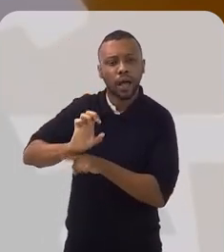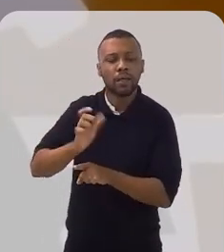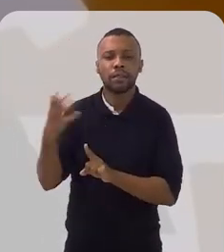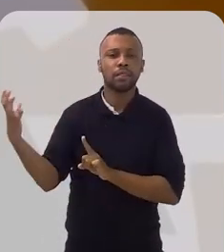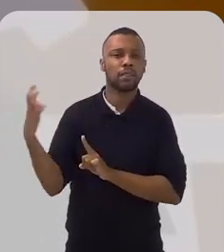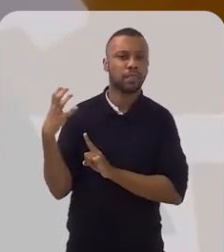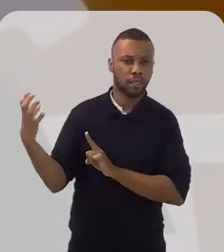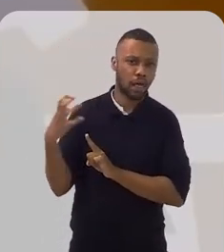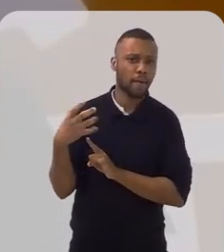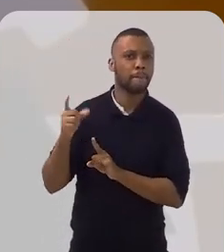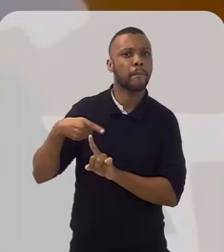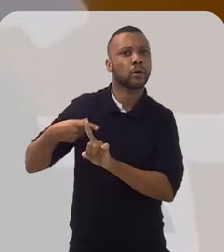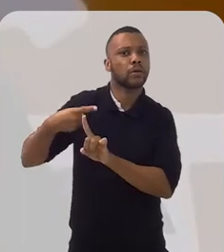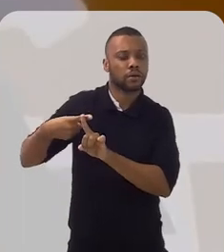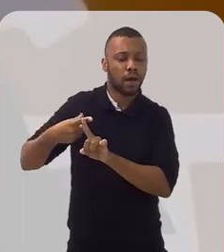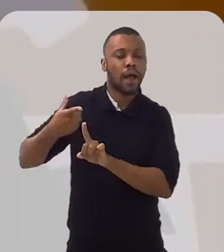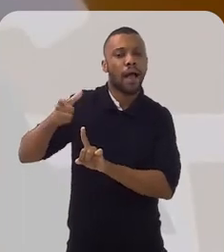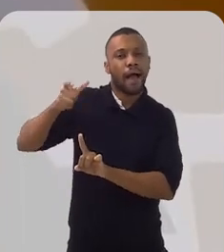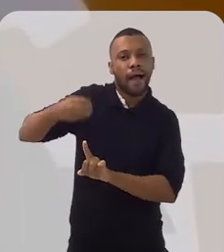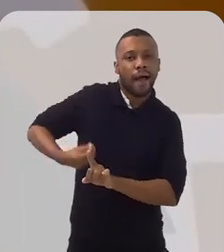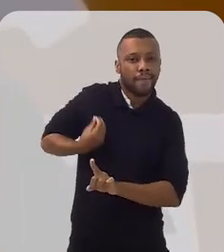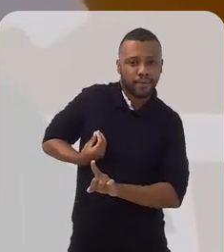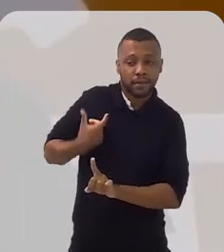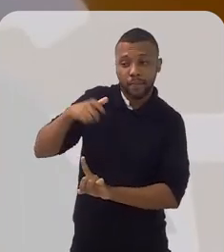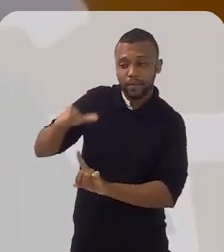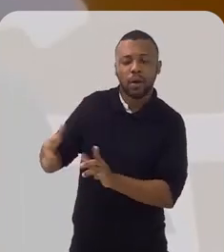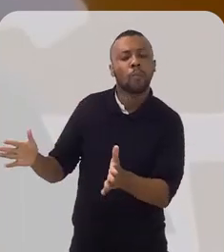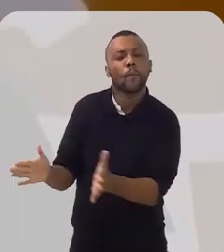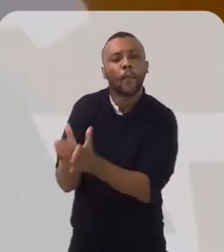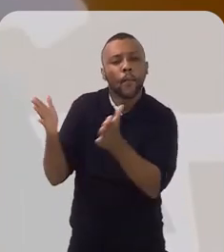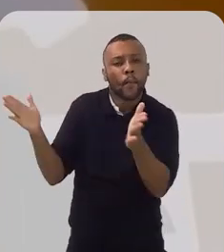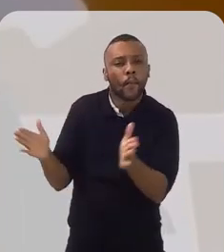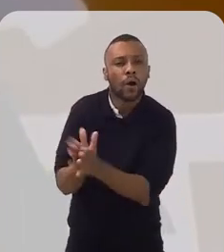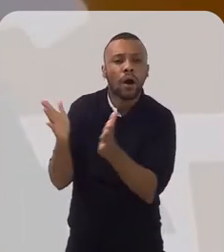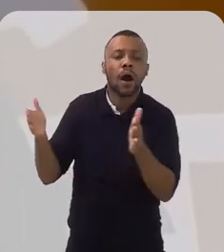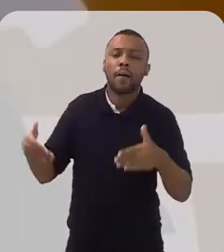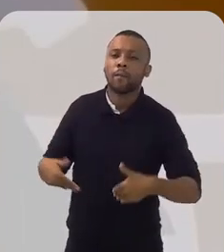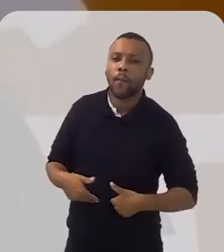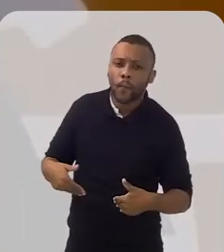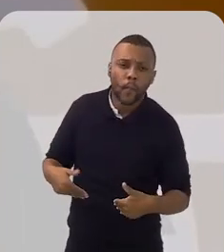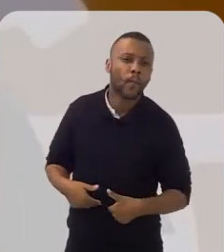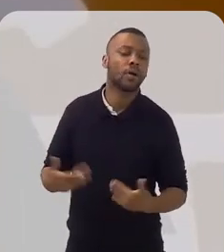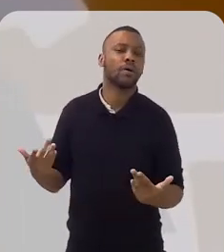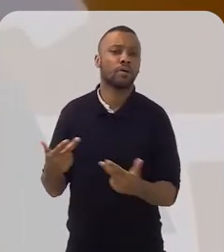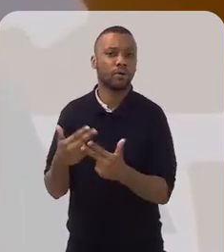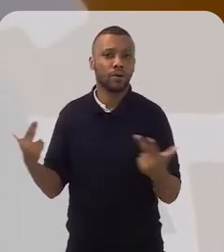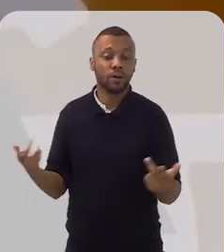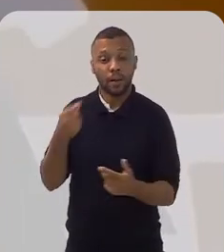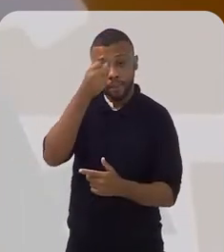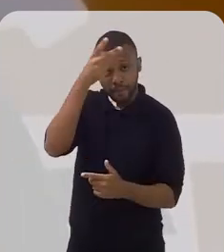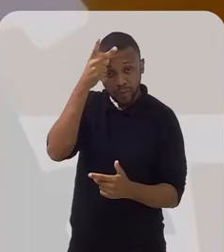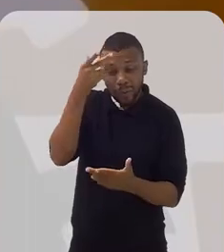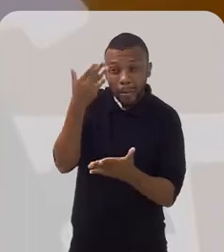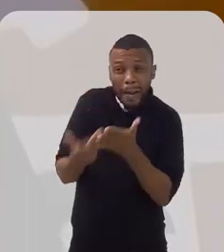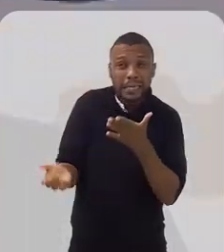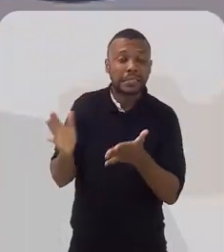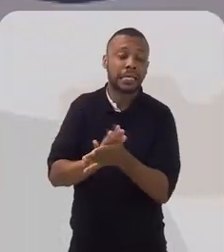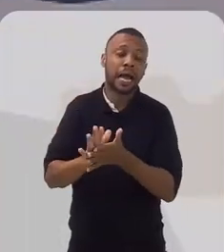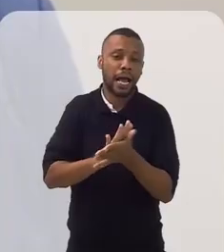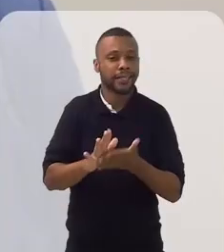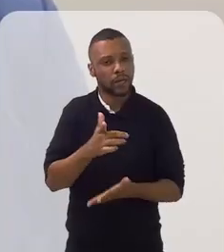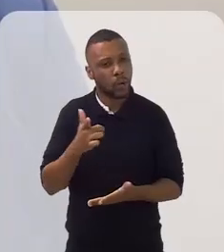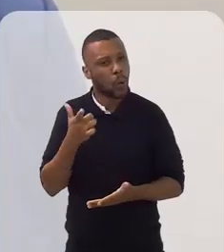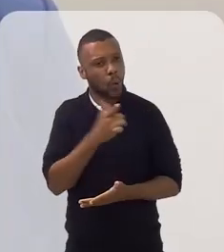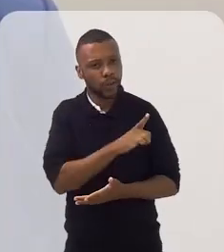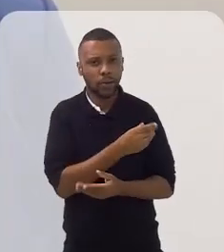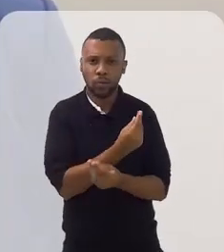vida de quem está ali do seu lado, passando necessidade, passando dificuldade. Eu acho que esse é o grande ganho. A prefeitura não perde nada e tem muito a ganhar. Mas tem